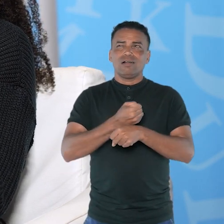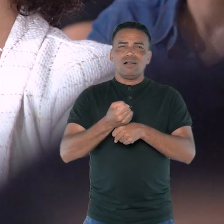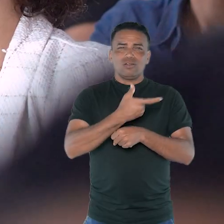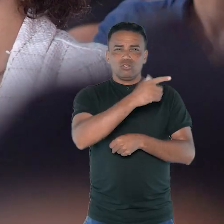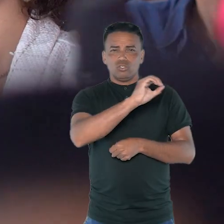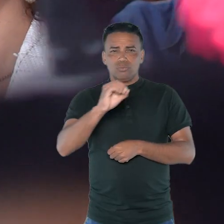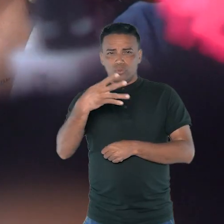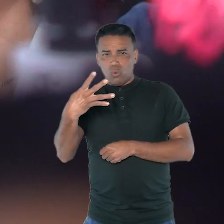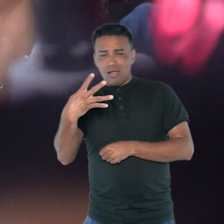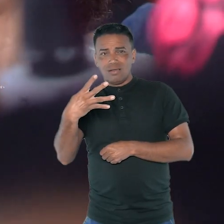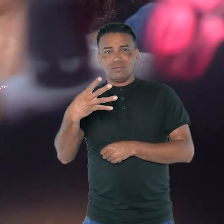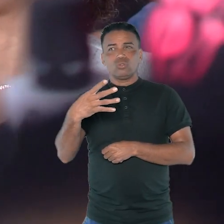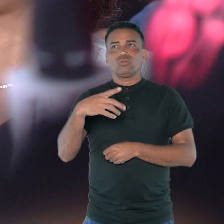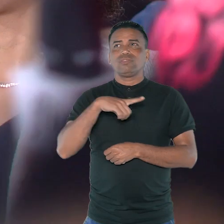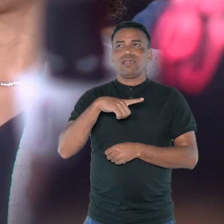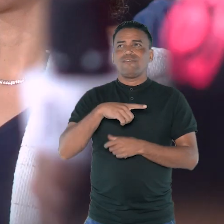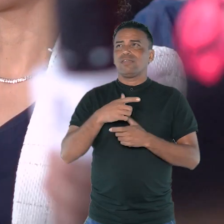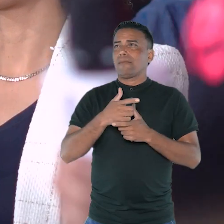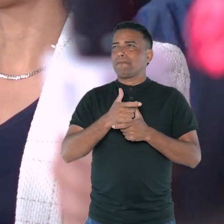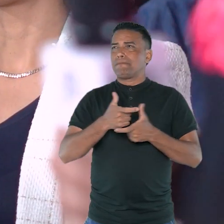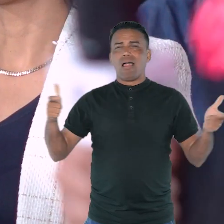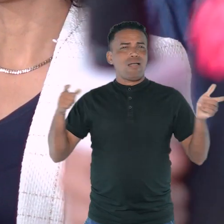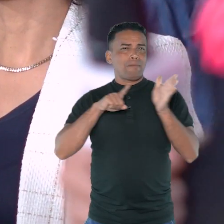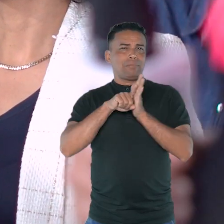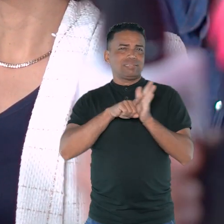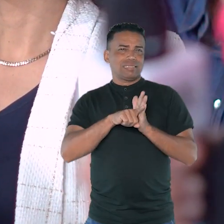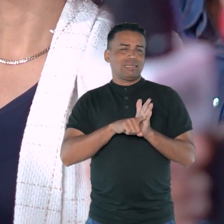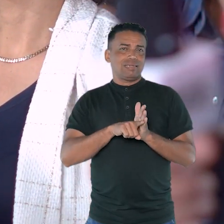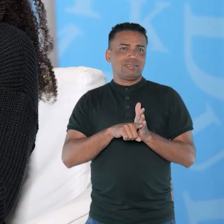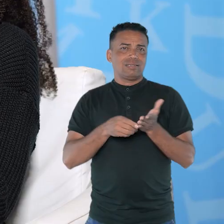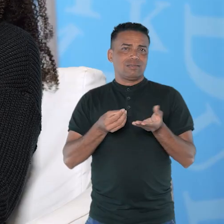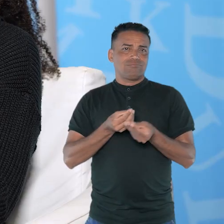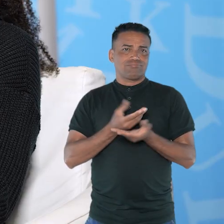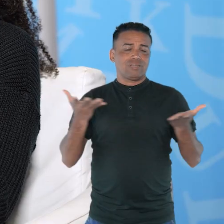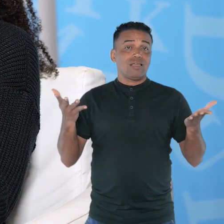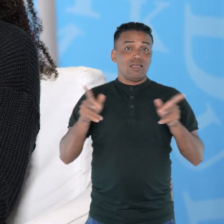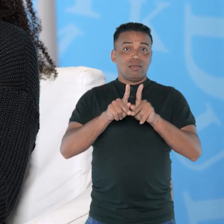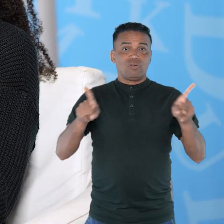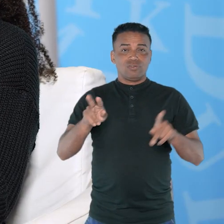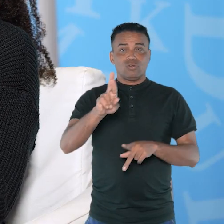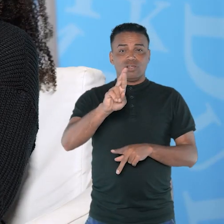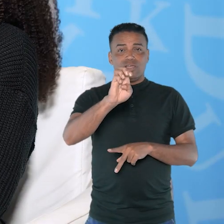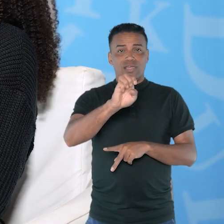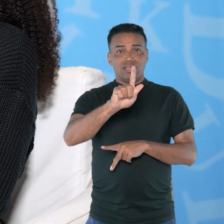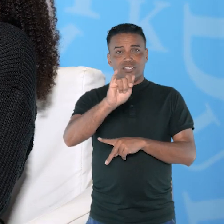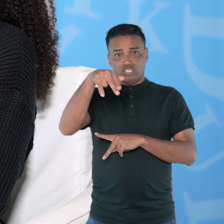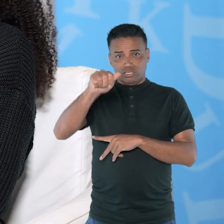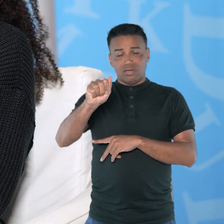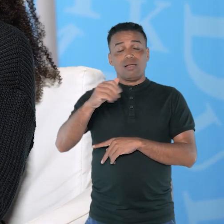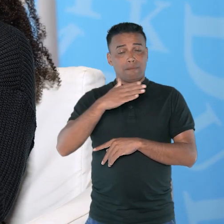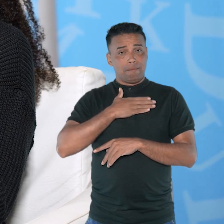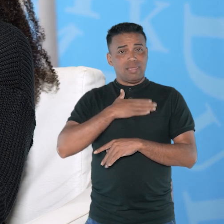teve uma grande pesquisa que foi lançada pela professora Regina Dal Castanho, que eu já citei aqui, que ela foi